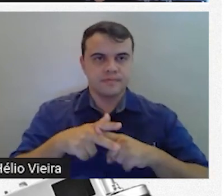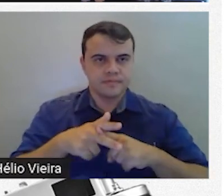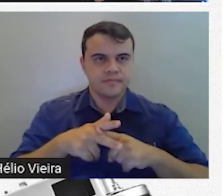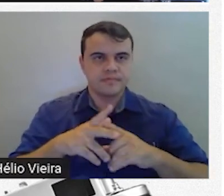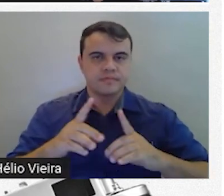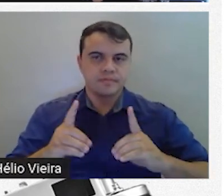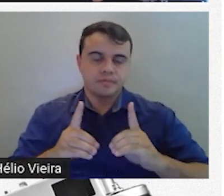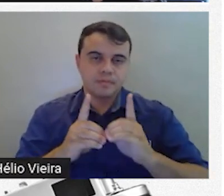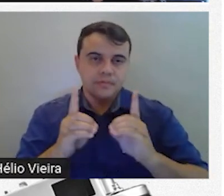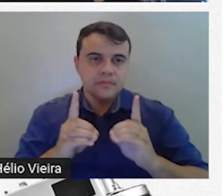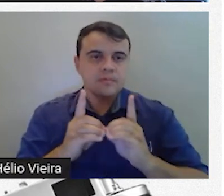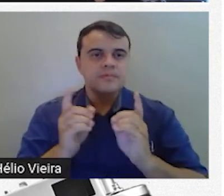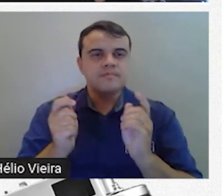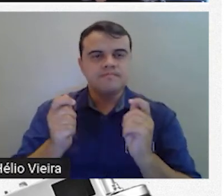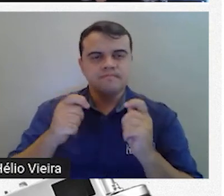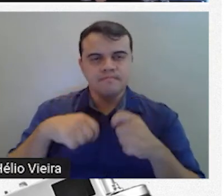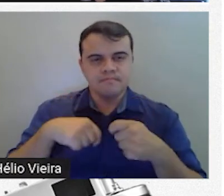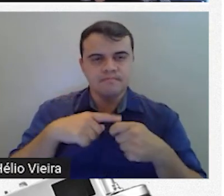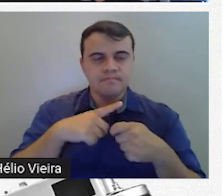didáticas que